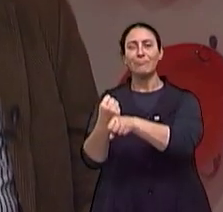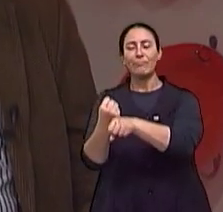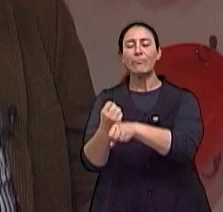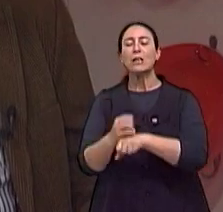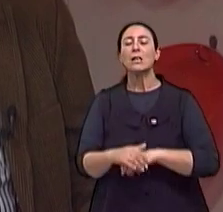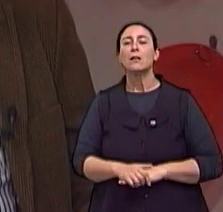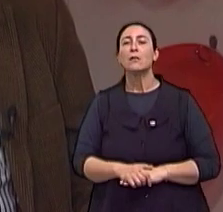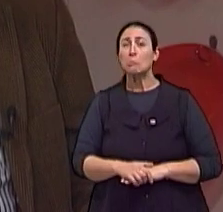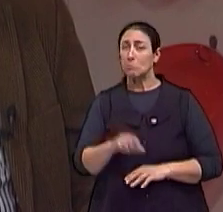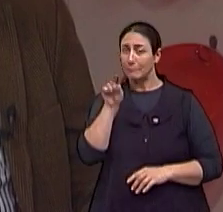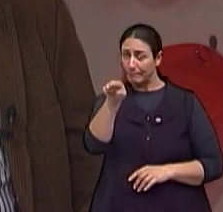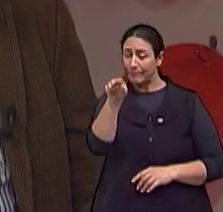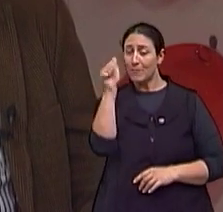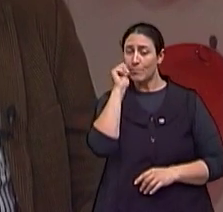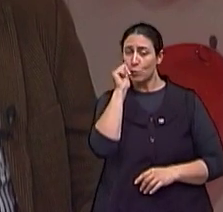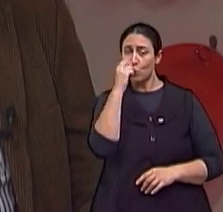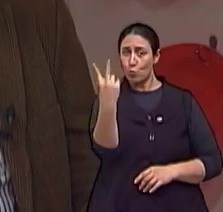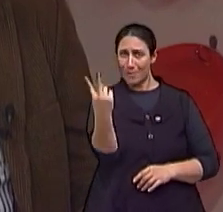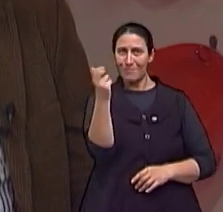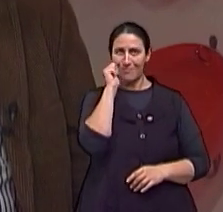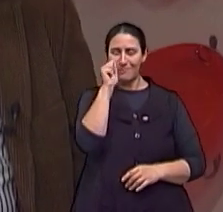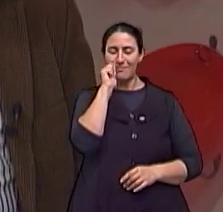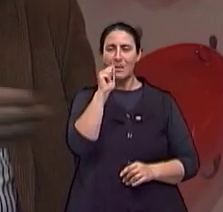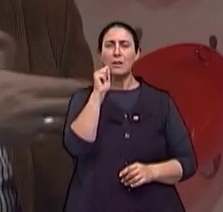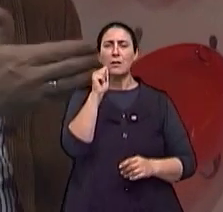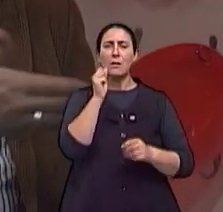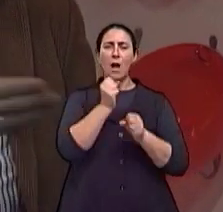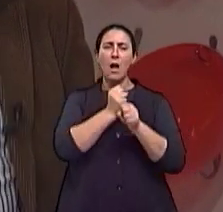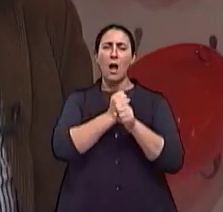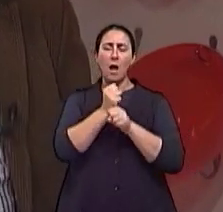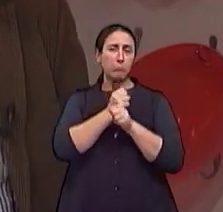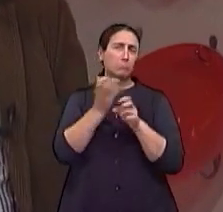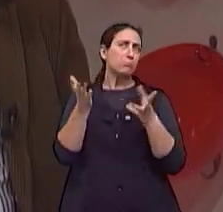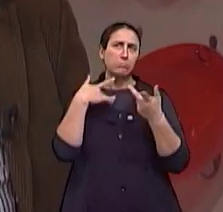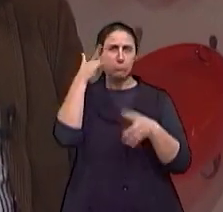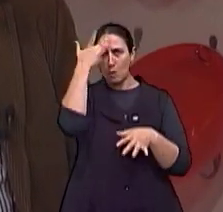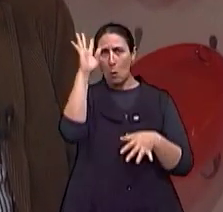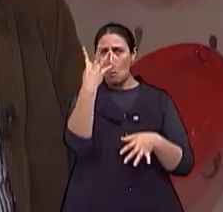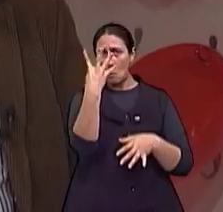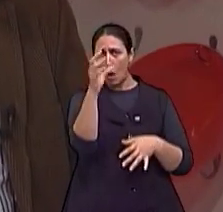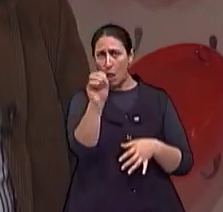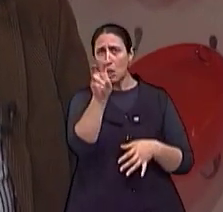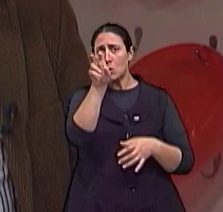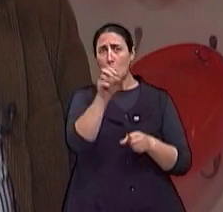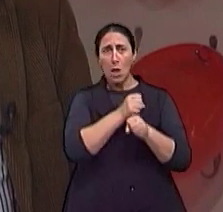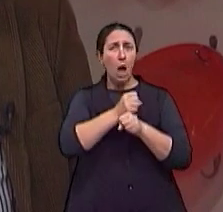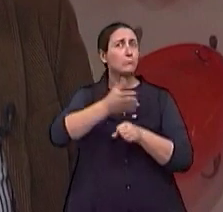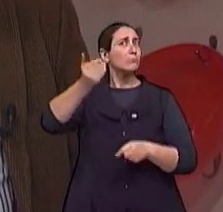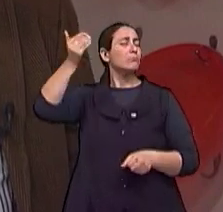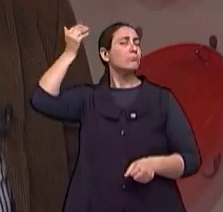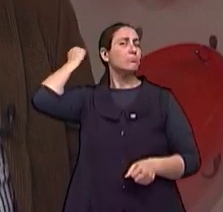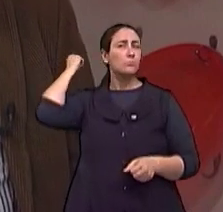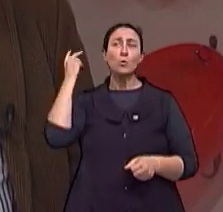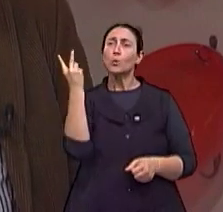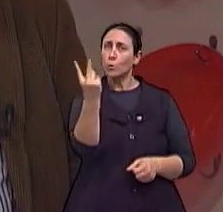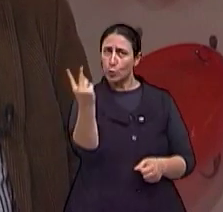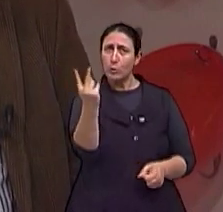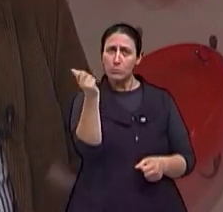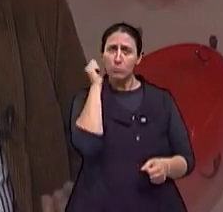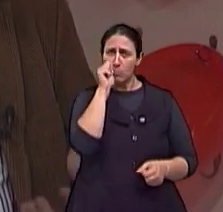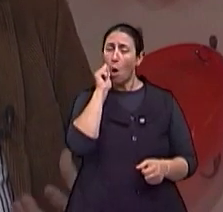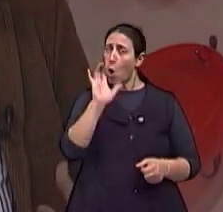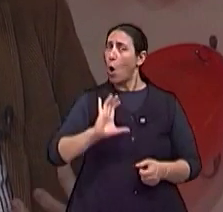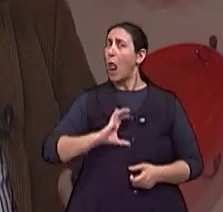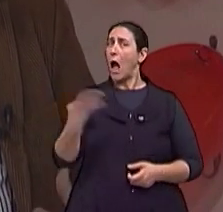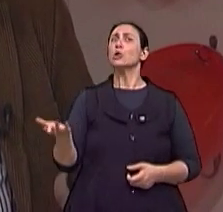que conseguiram fazer isso, bom, sei lá, 40, 50 anos atrás, já eram muito